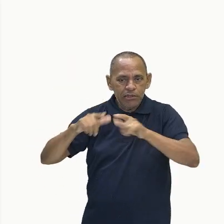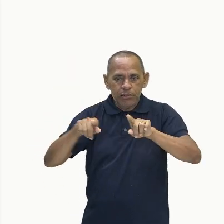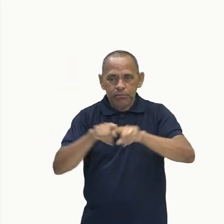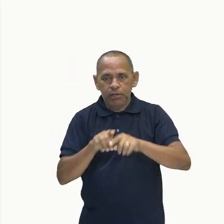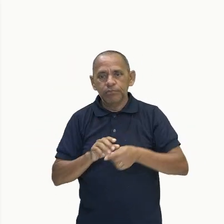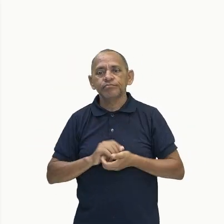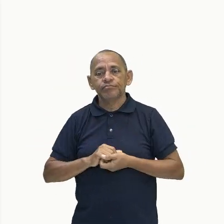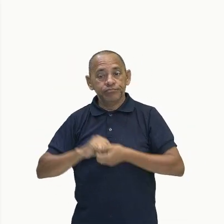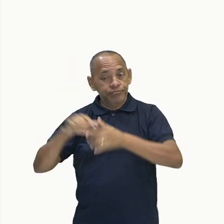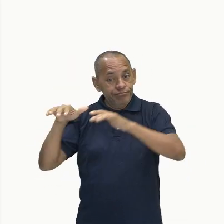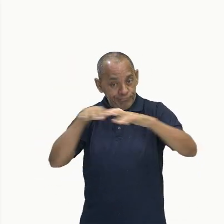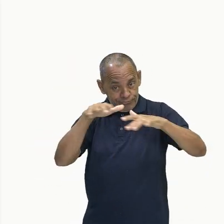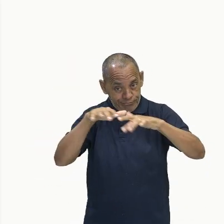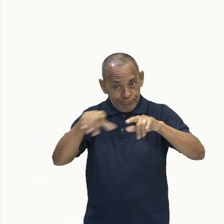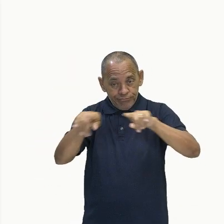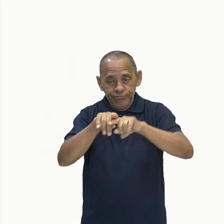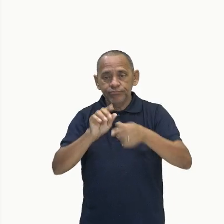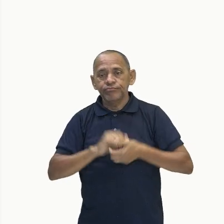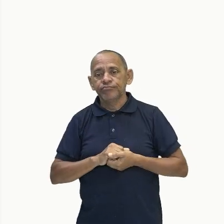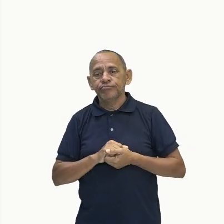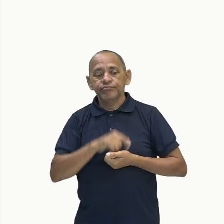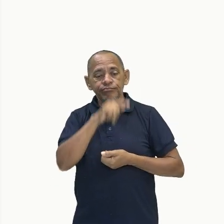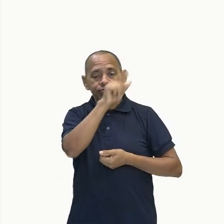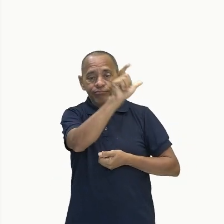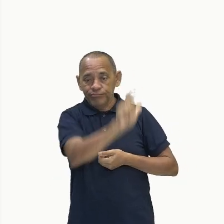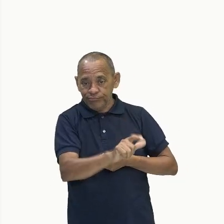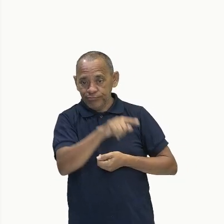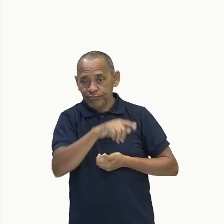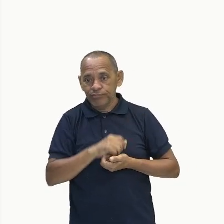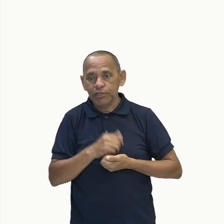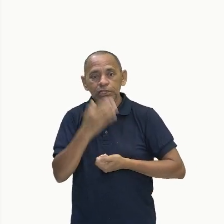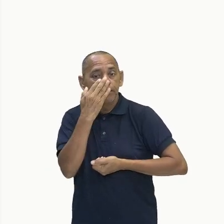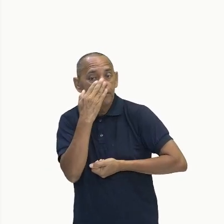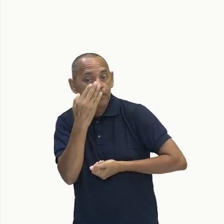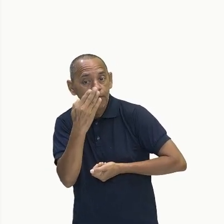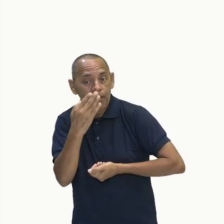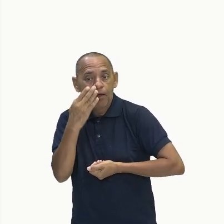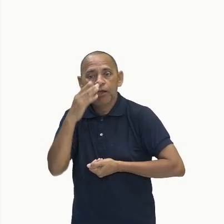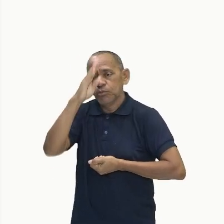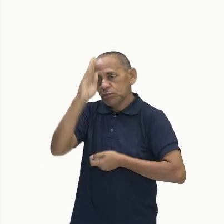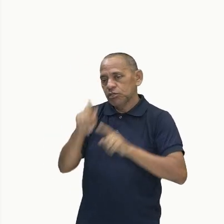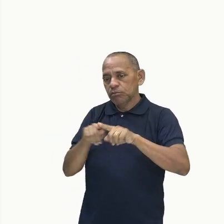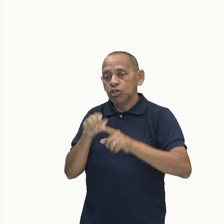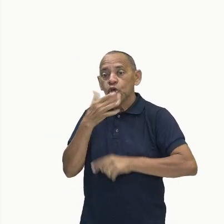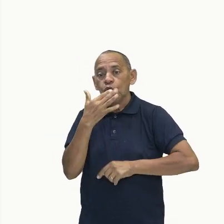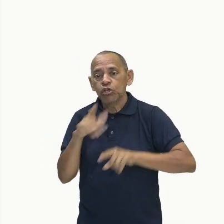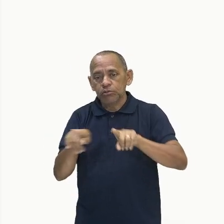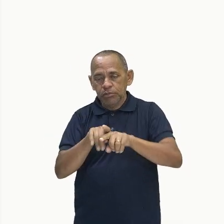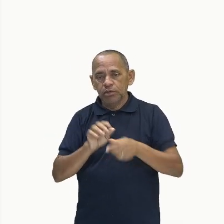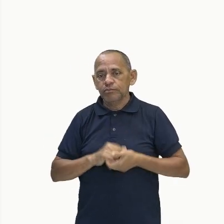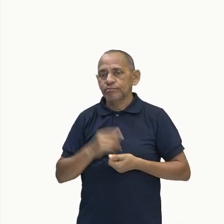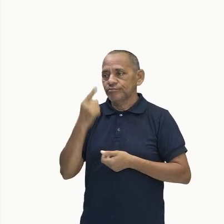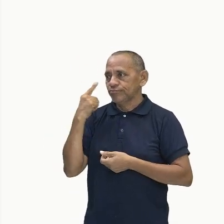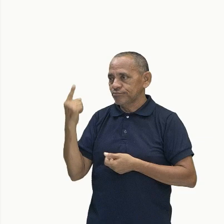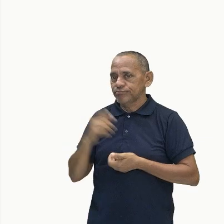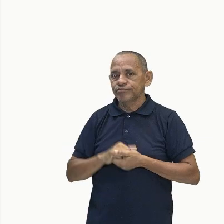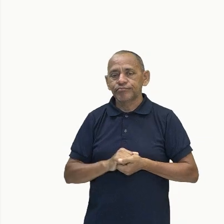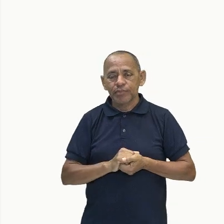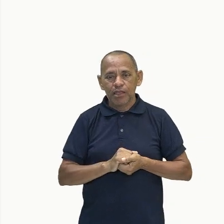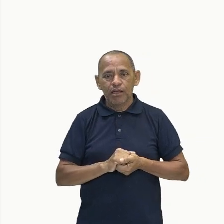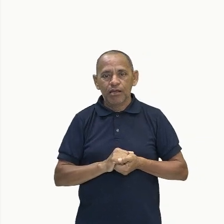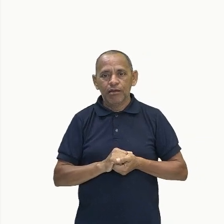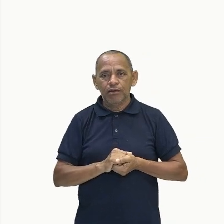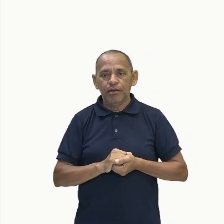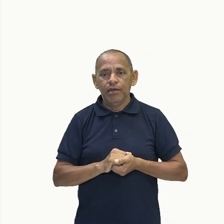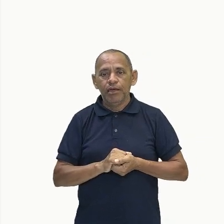movimento antropofágico, ele vai trazer o quê? A cara do Brasil, as cores do Brasil. Aqui nós temos Abapuru, certo? Que